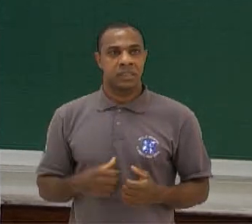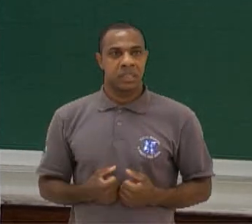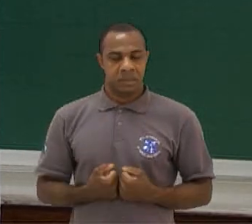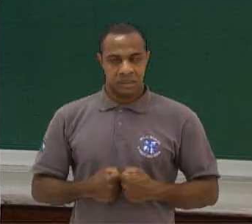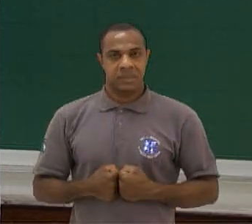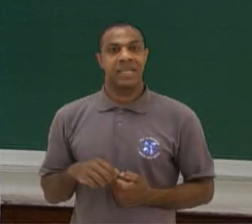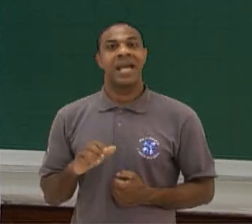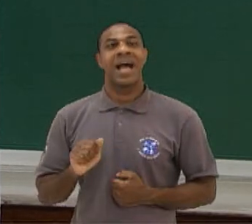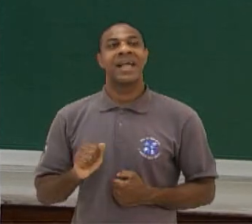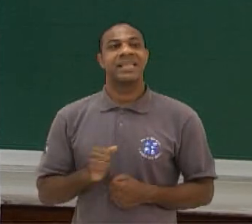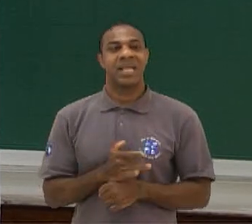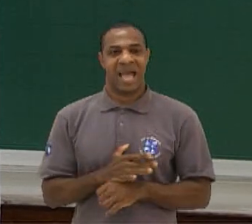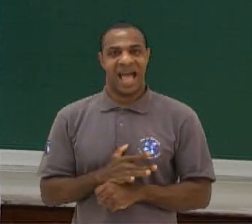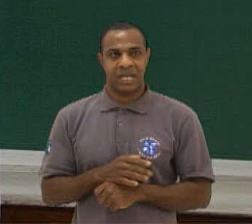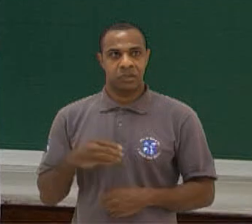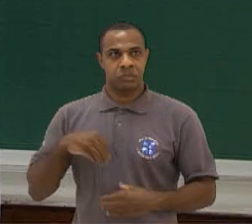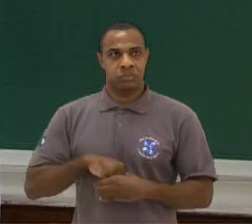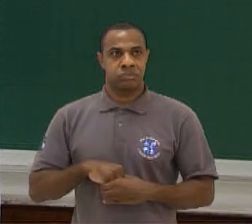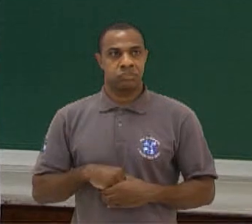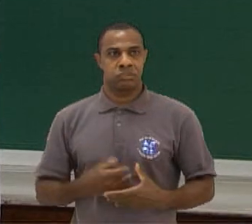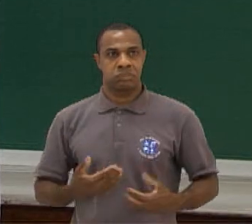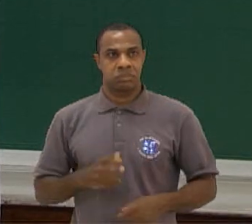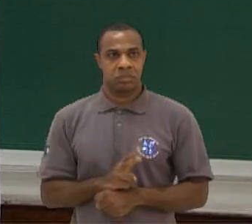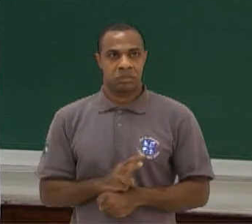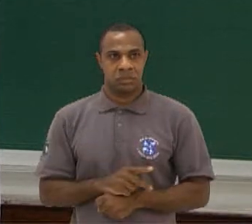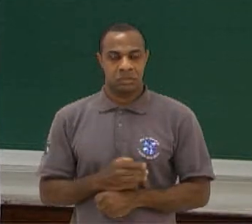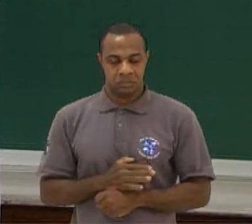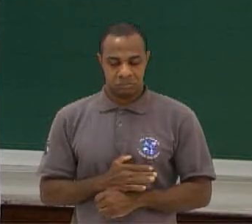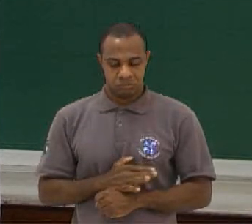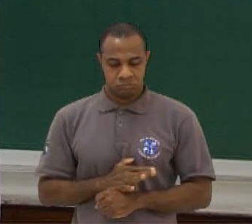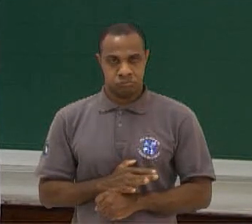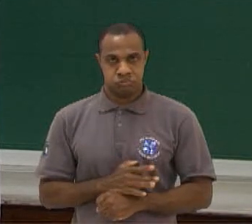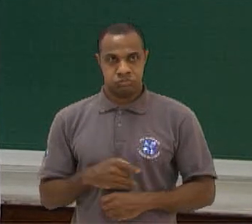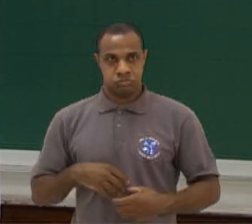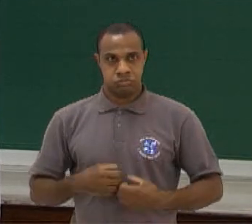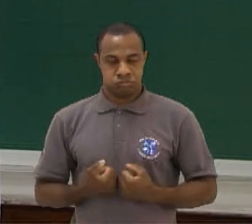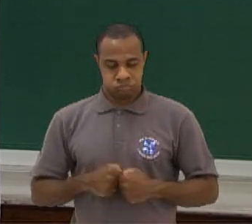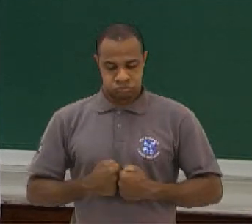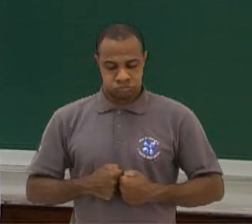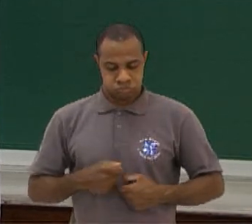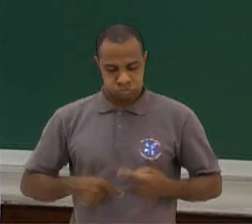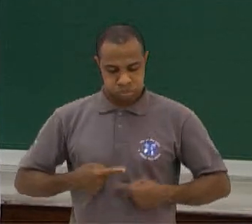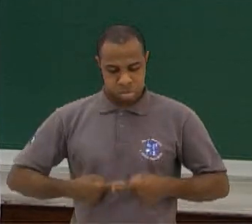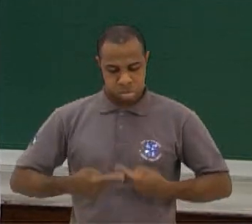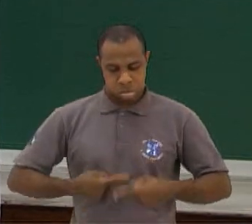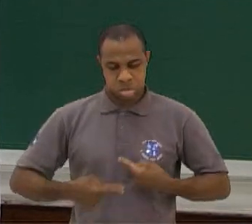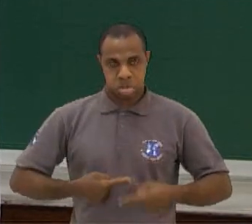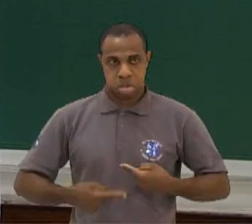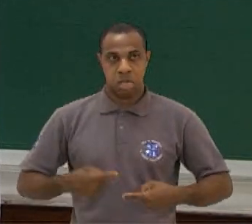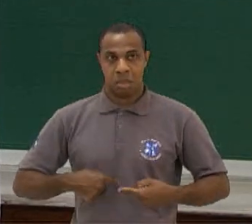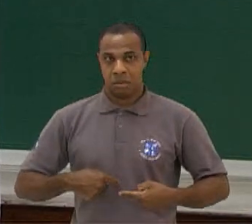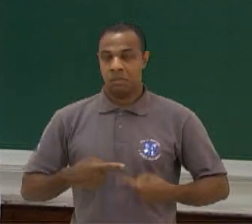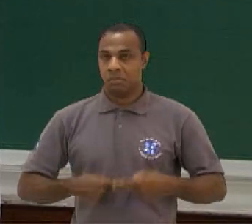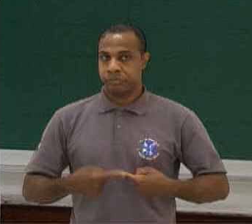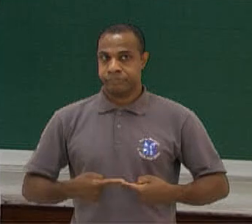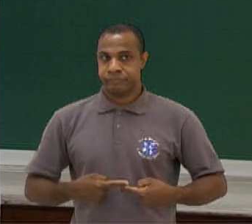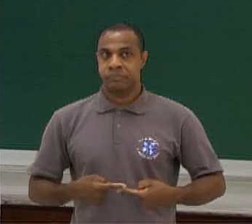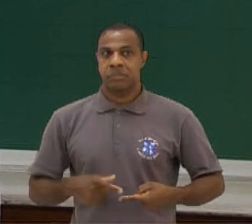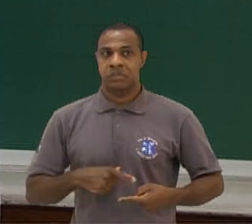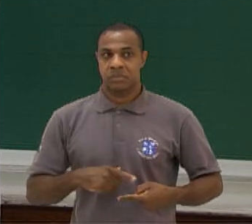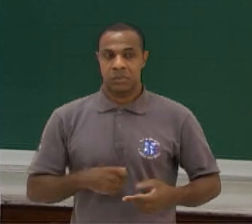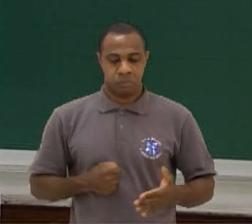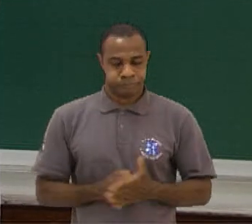essa digestão. Além de protease, termina em ase, e lipase. Uma dica,